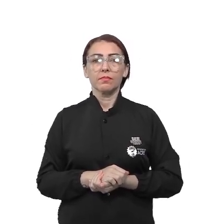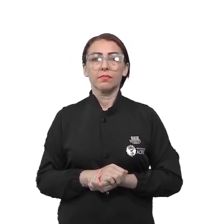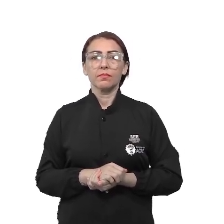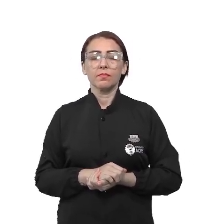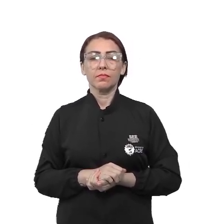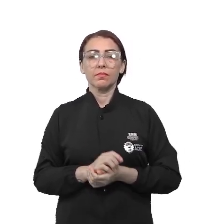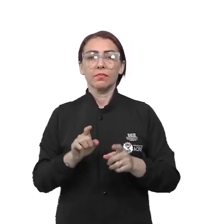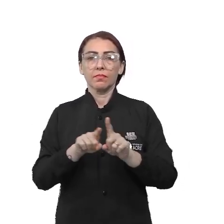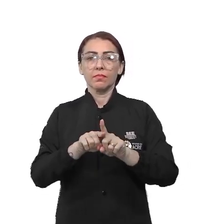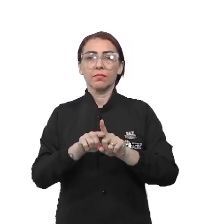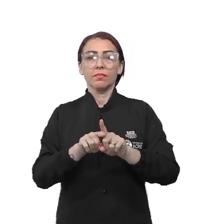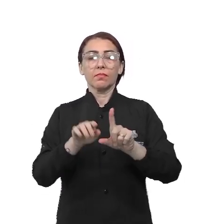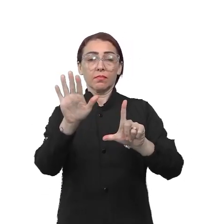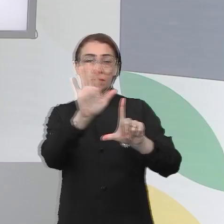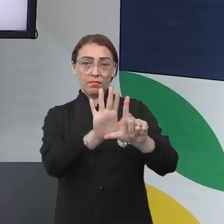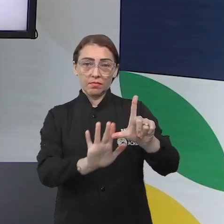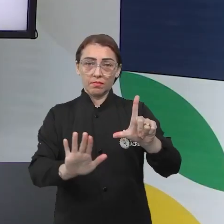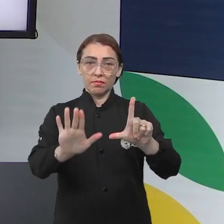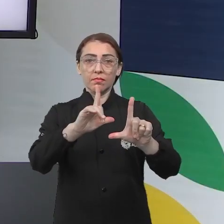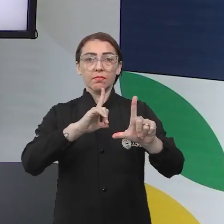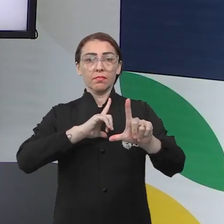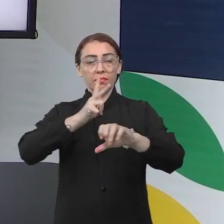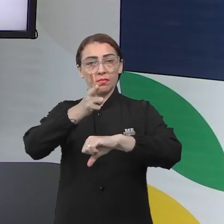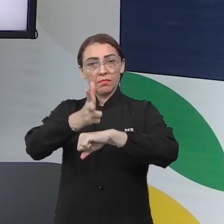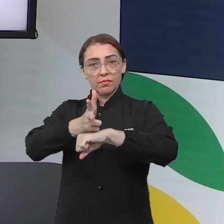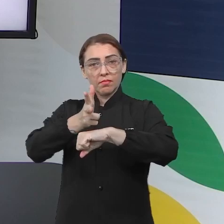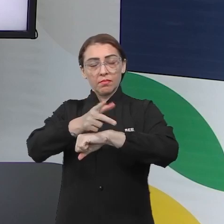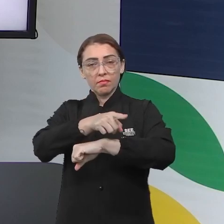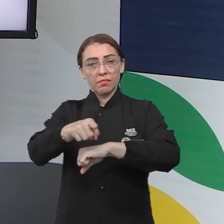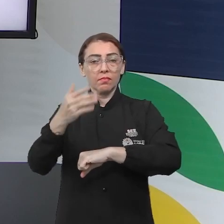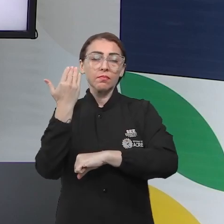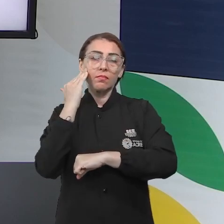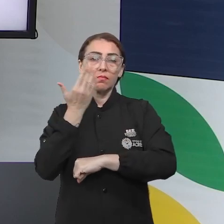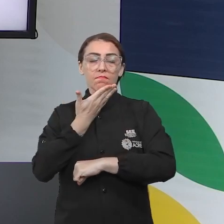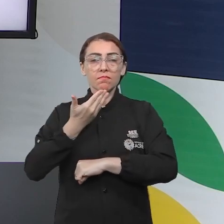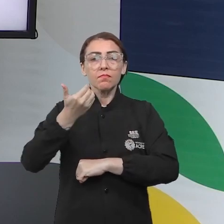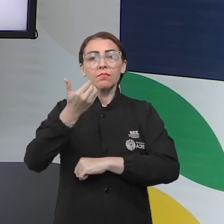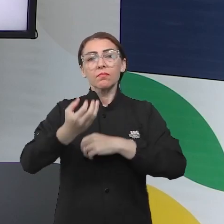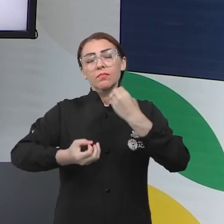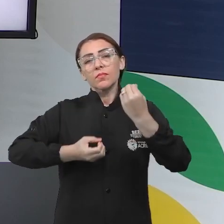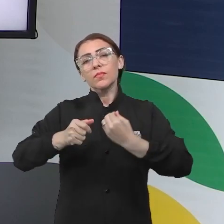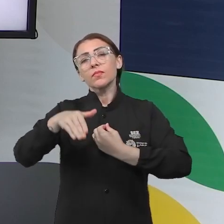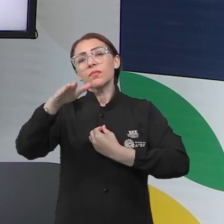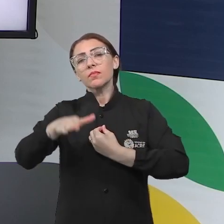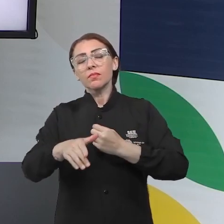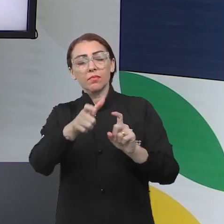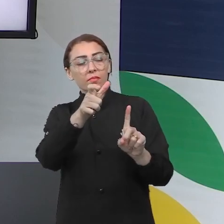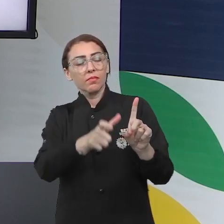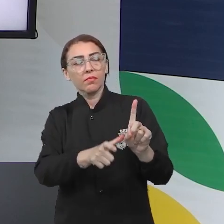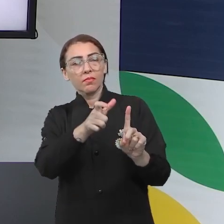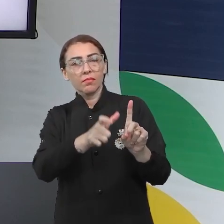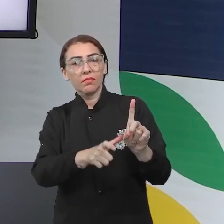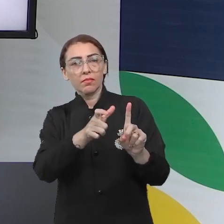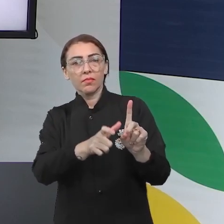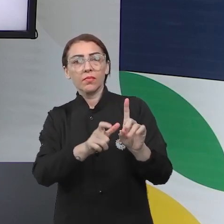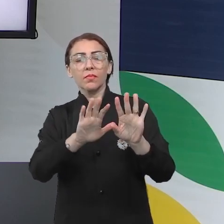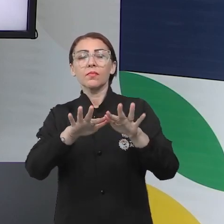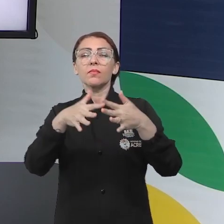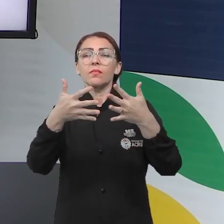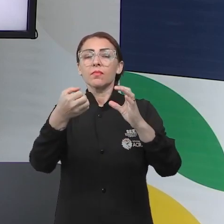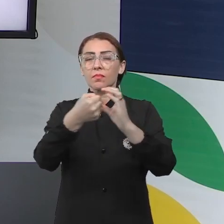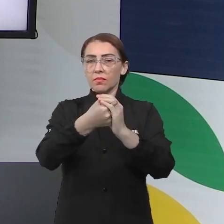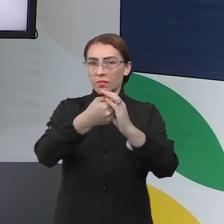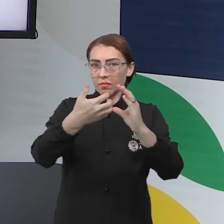na plataforma a gente vai ter um videozinho para vocês entenderem melhor quem eram esses personagens, né, e quais as